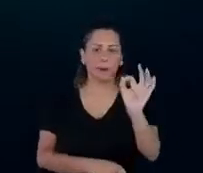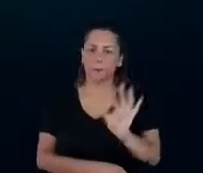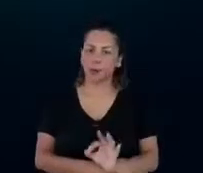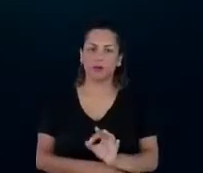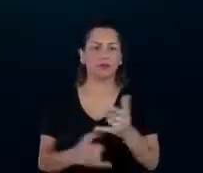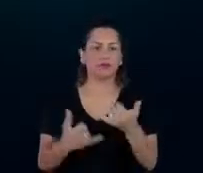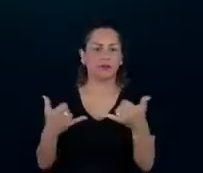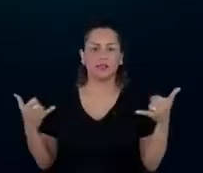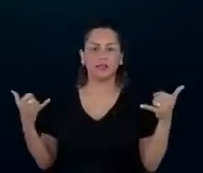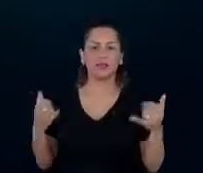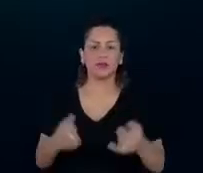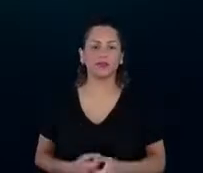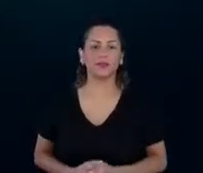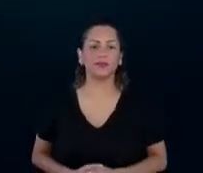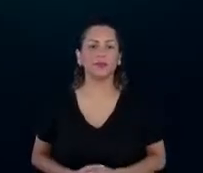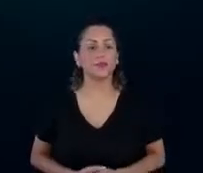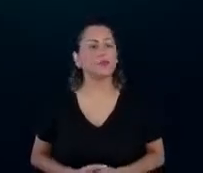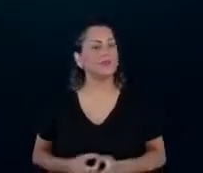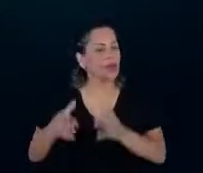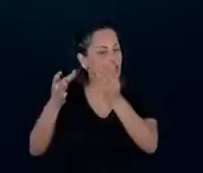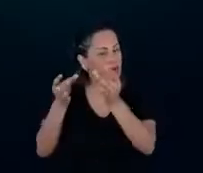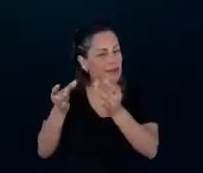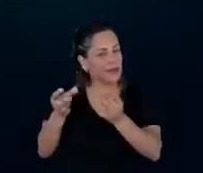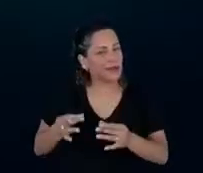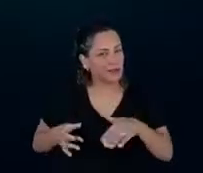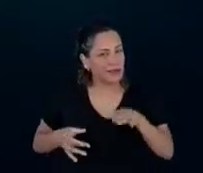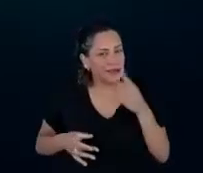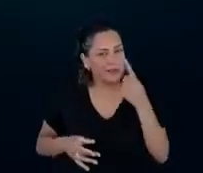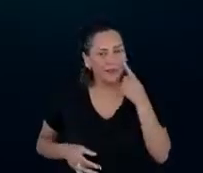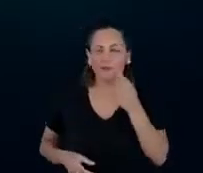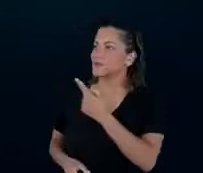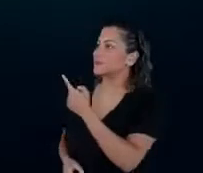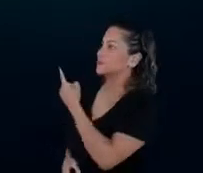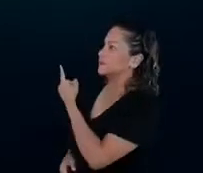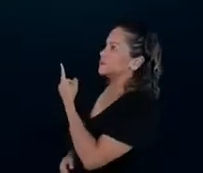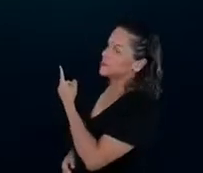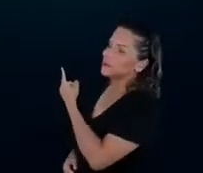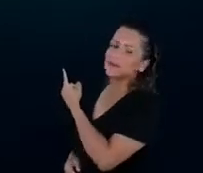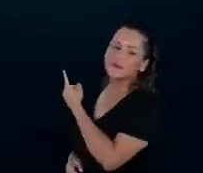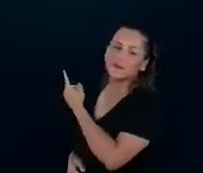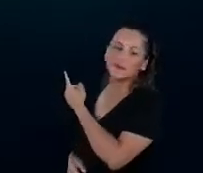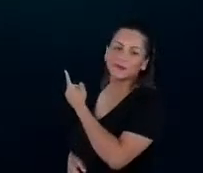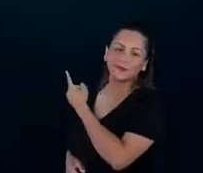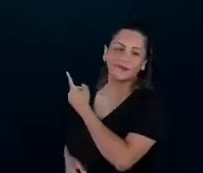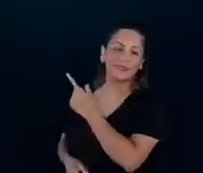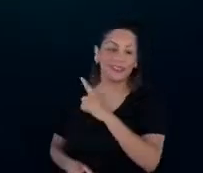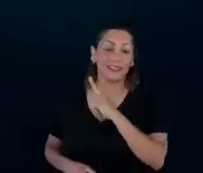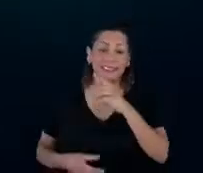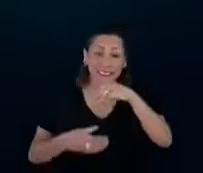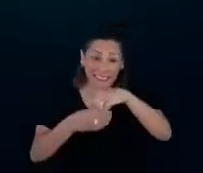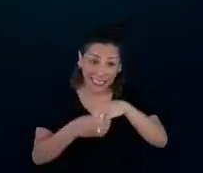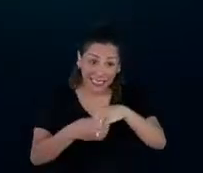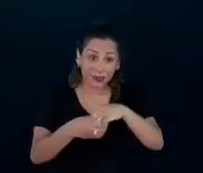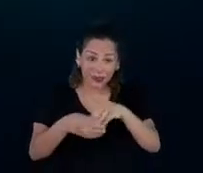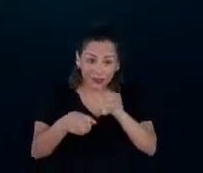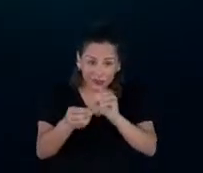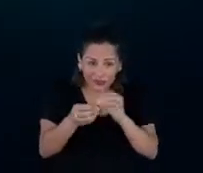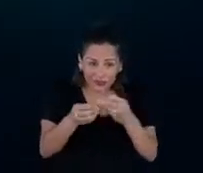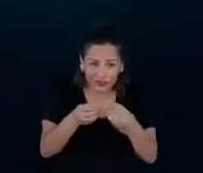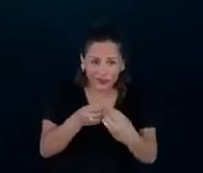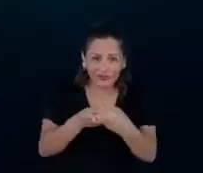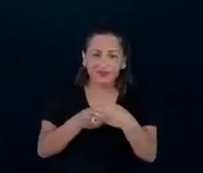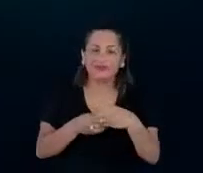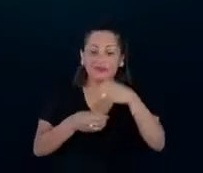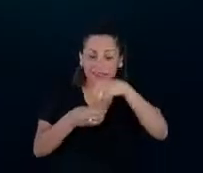Um pouco mais de detalhe aqui, né? Então, mostrando ali dentro da célula, né? Então, tem o reformador, né? Que vai